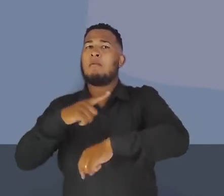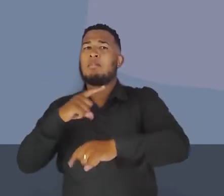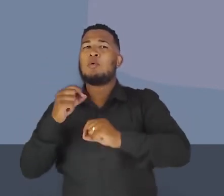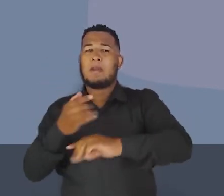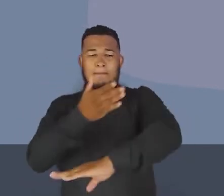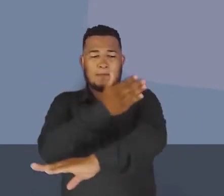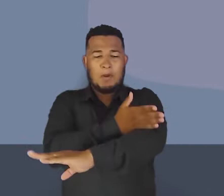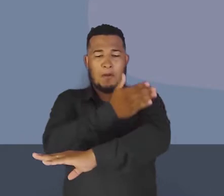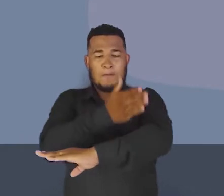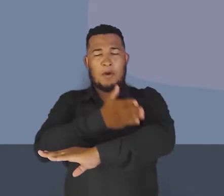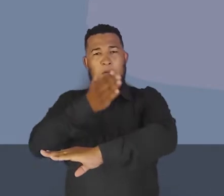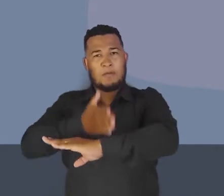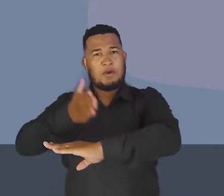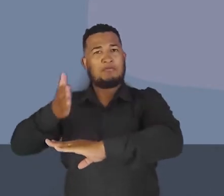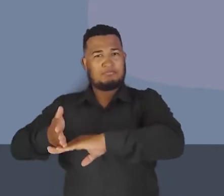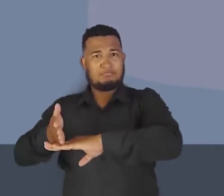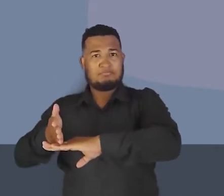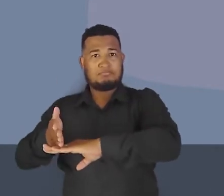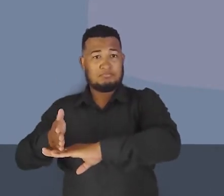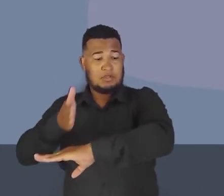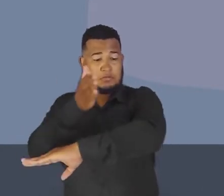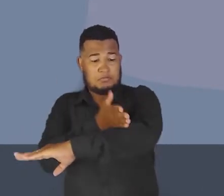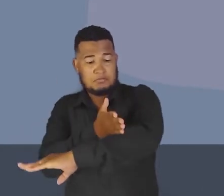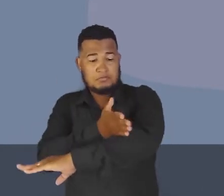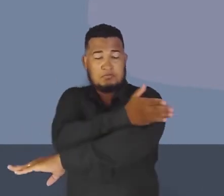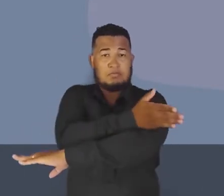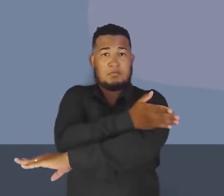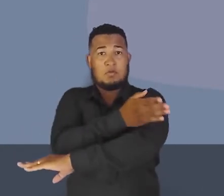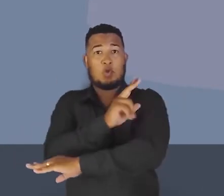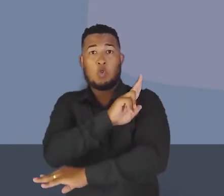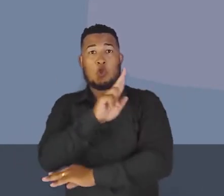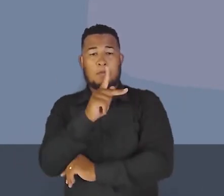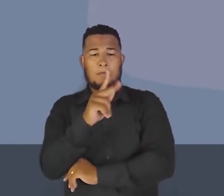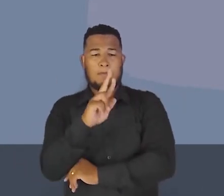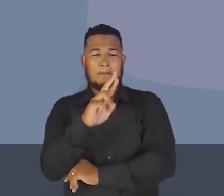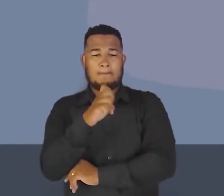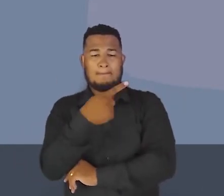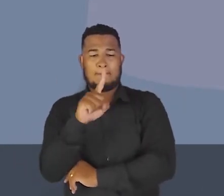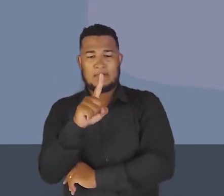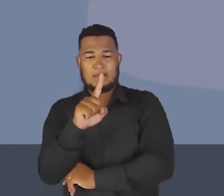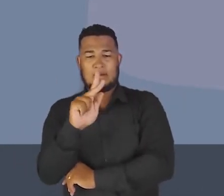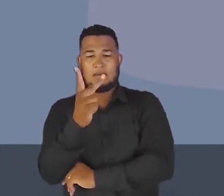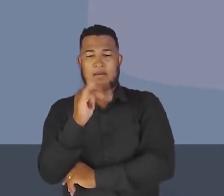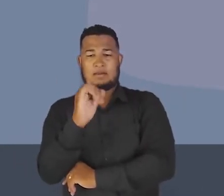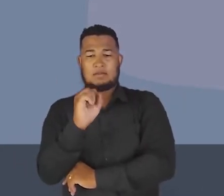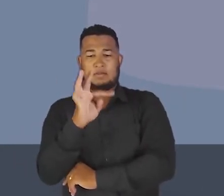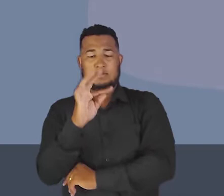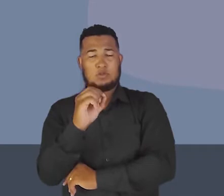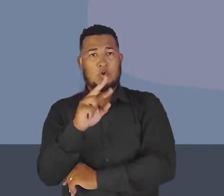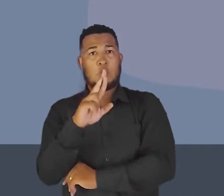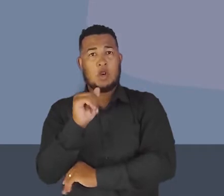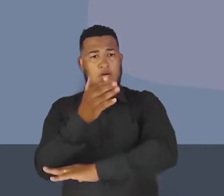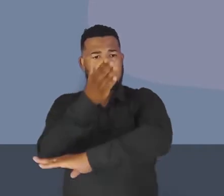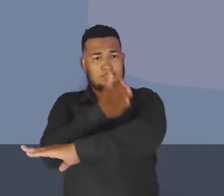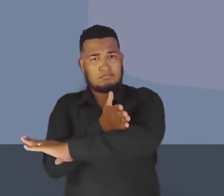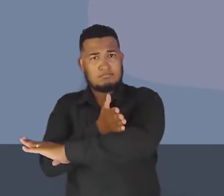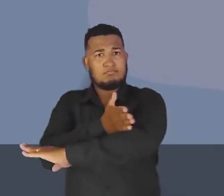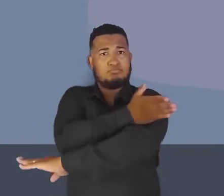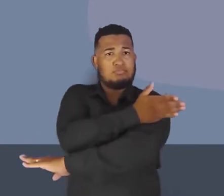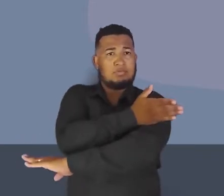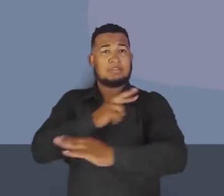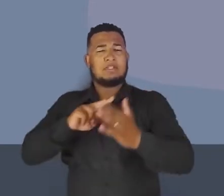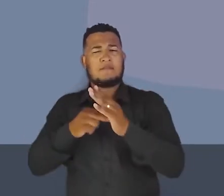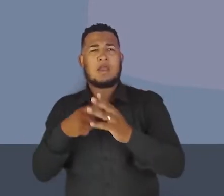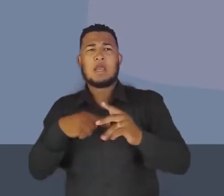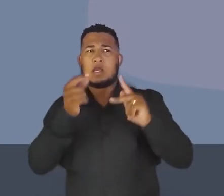nesses períodos. Nós temos aí o período conhecido como pré-história, que foi aquele que está entre o surgimento do